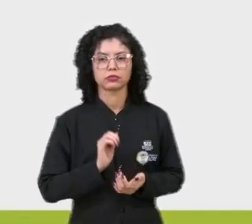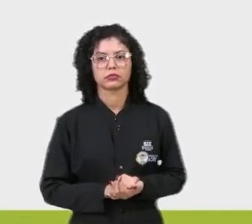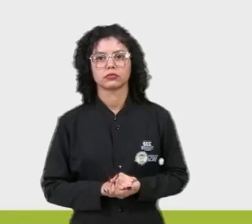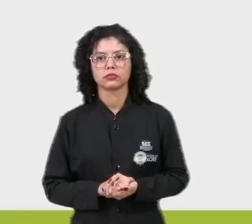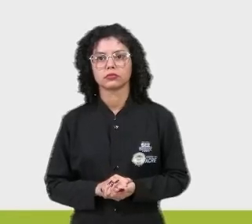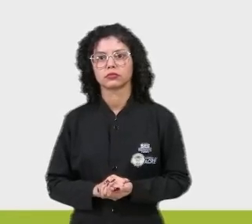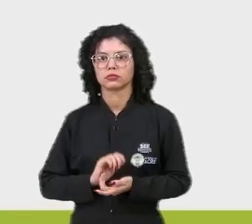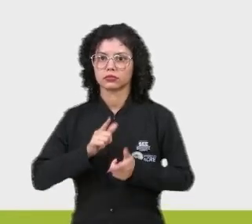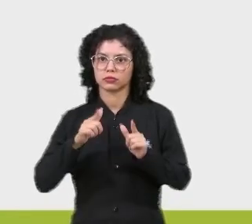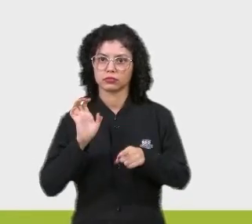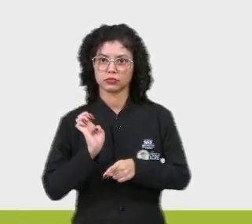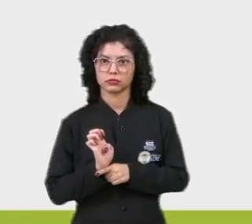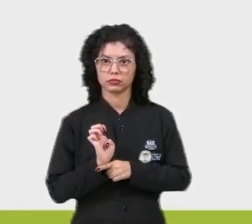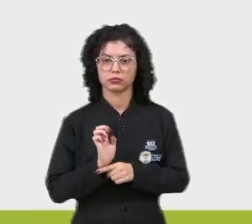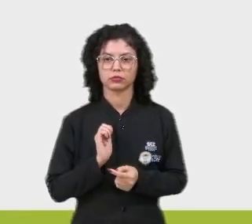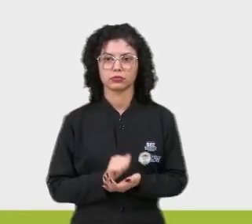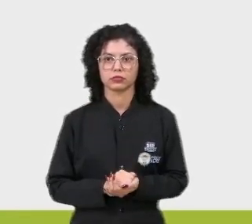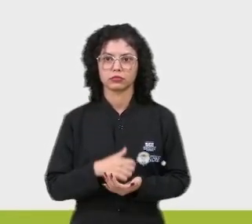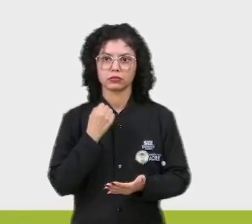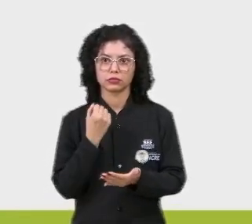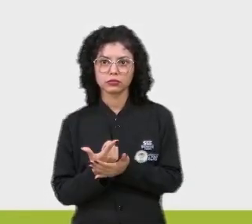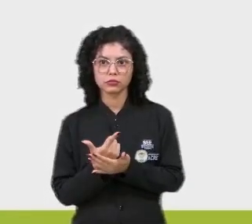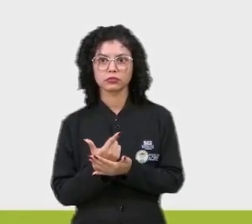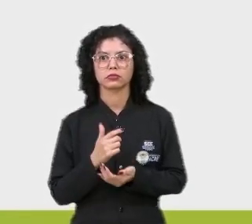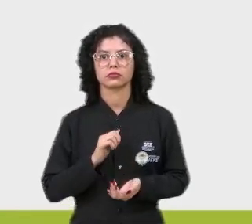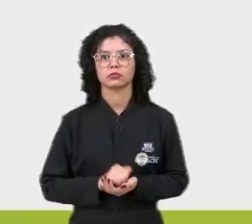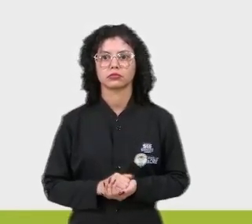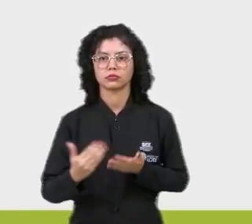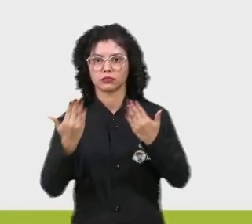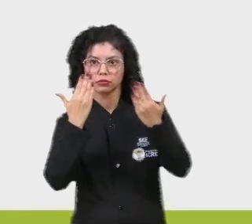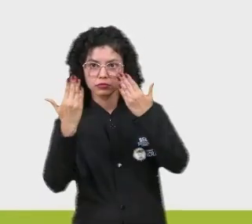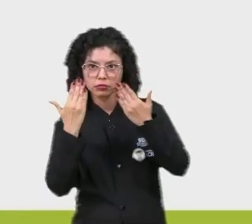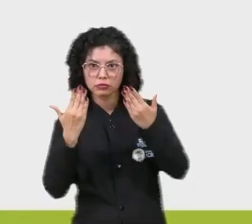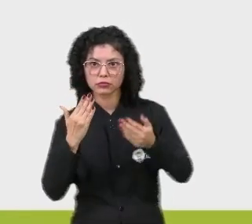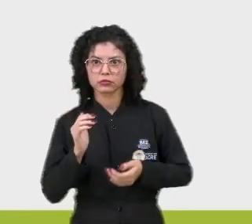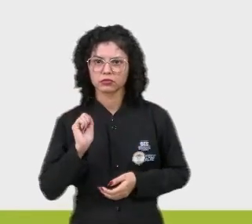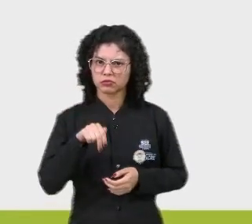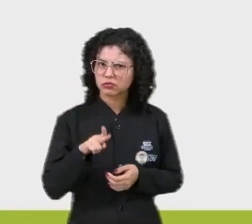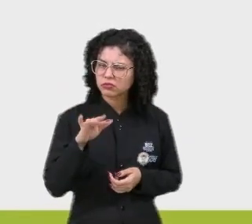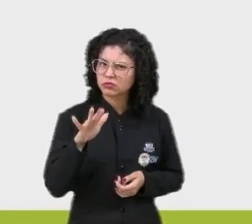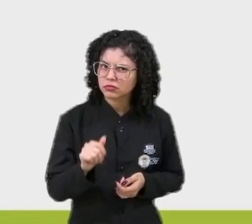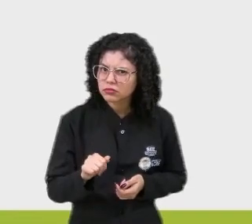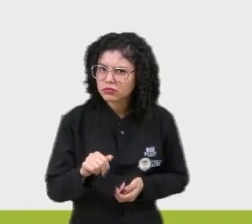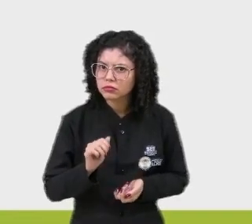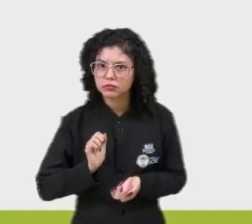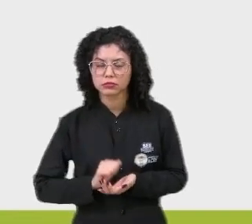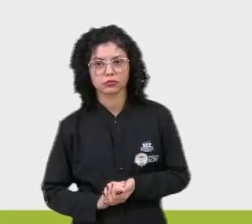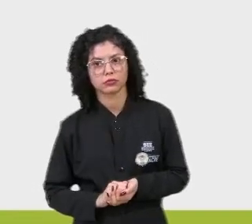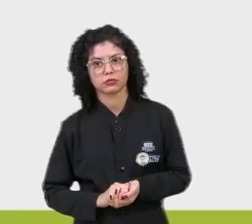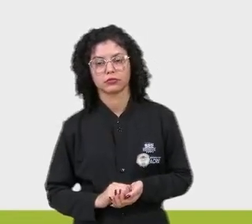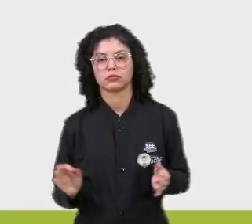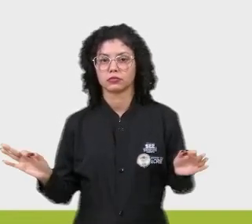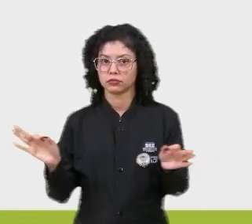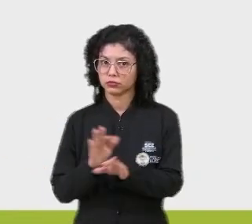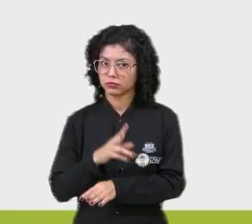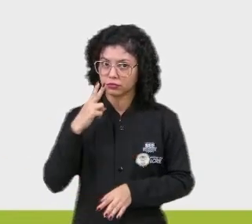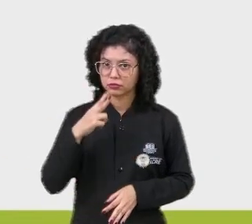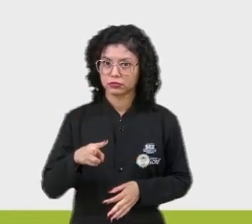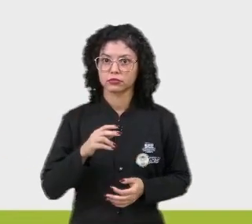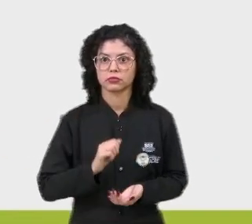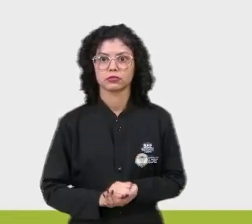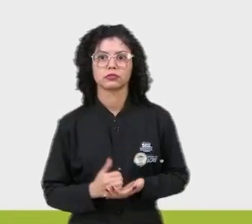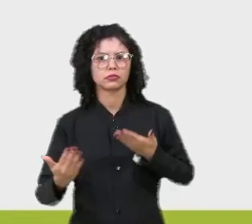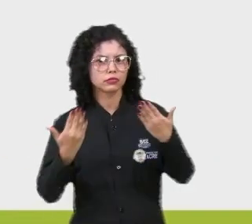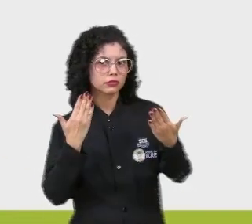rico e letra e antonímia para comparar antonímia professor é gente acabamos de ver sobre isso